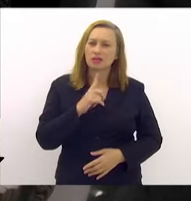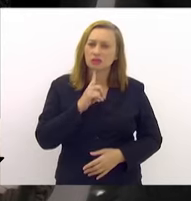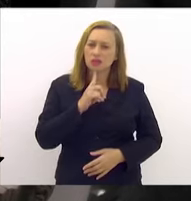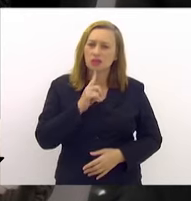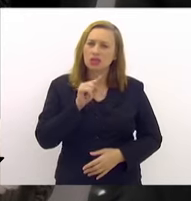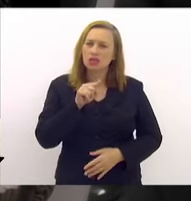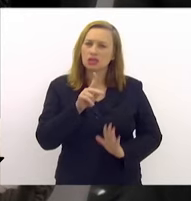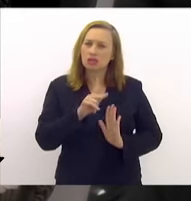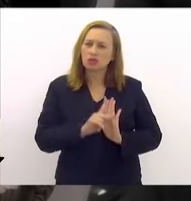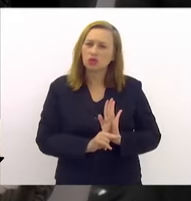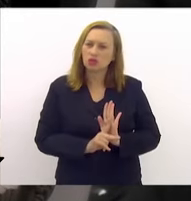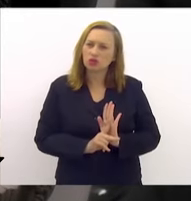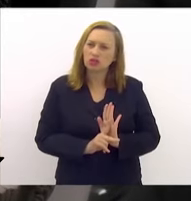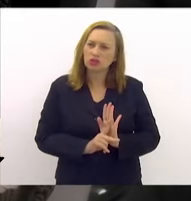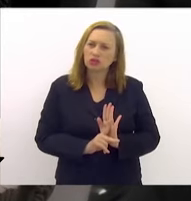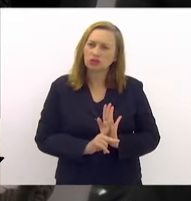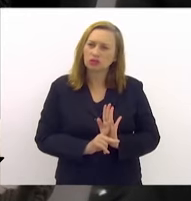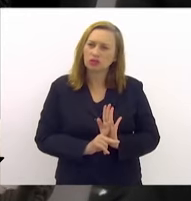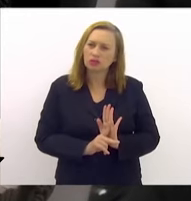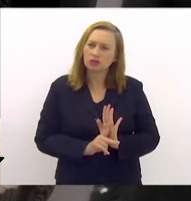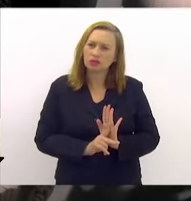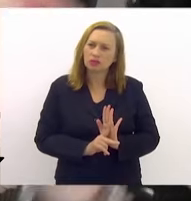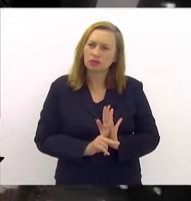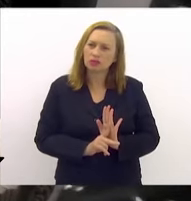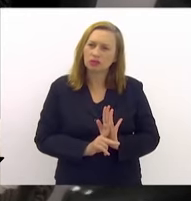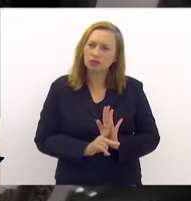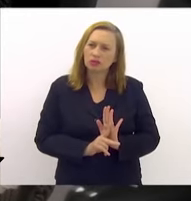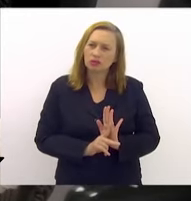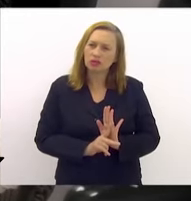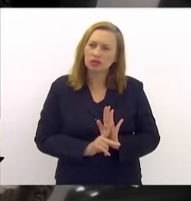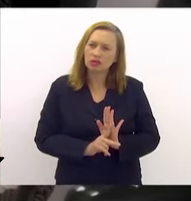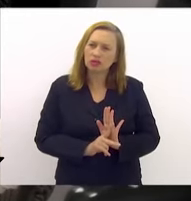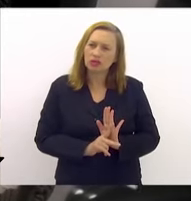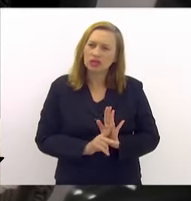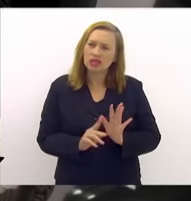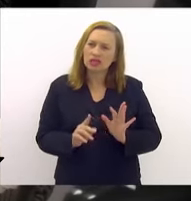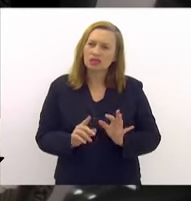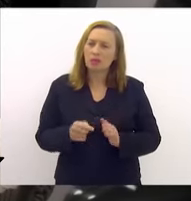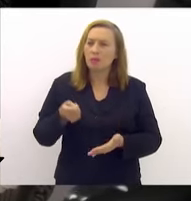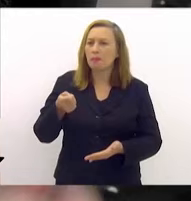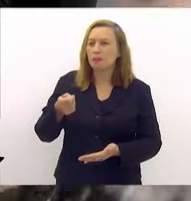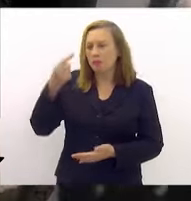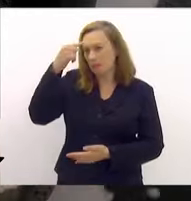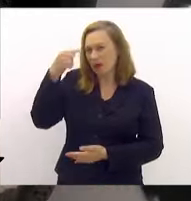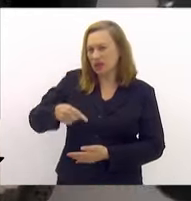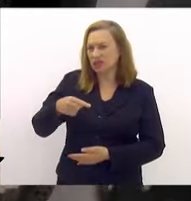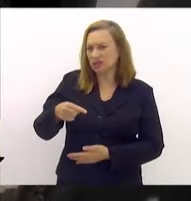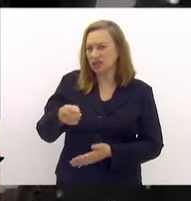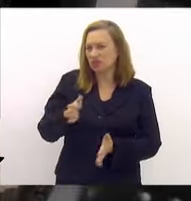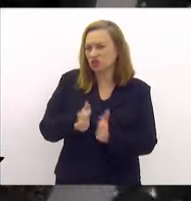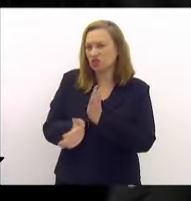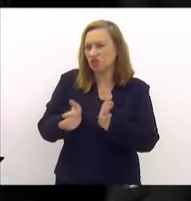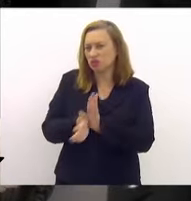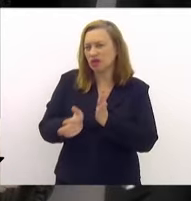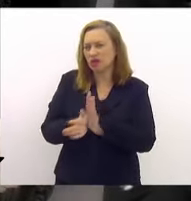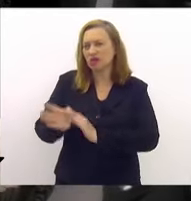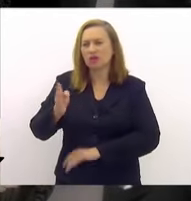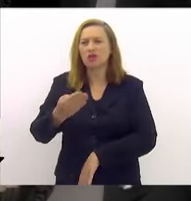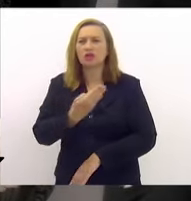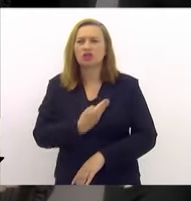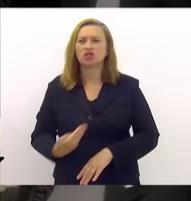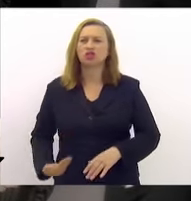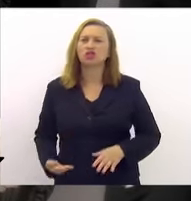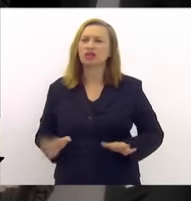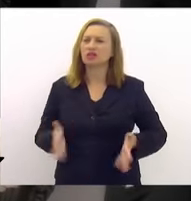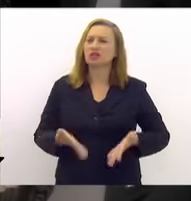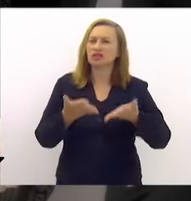esse projeto ele não está determinando que o Estado vai ter nenhum tipo de despesa com iniciativa privada.